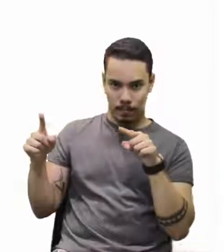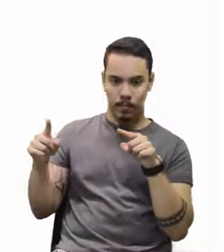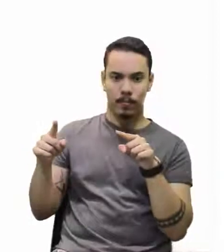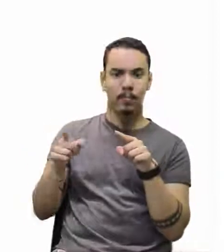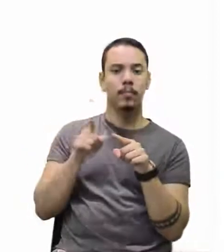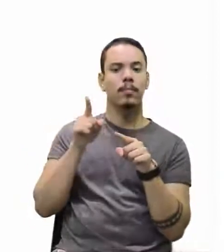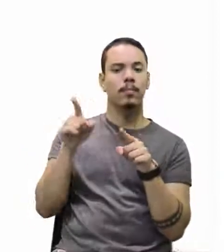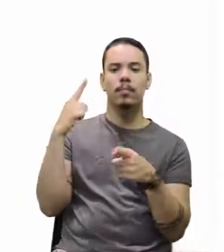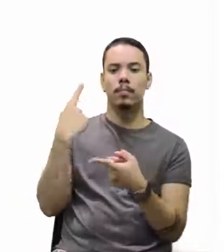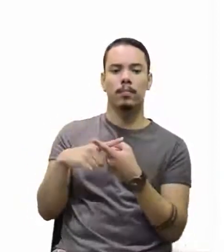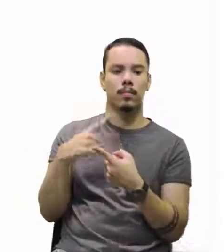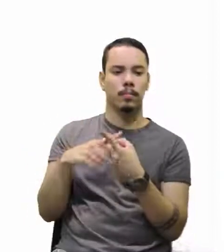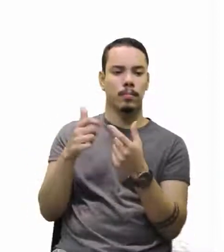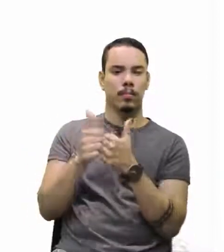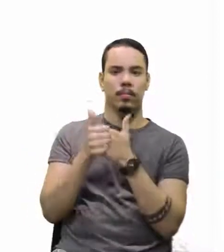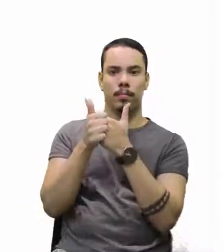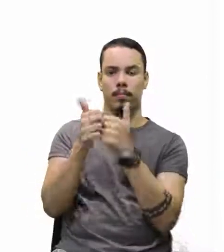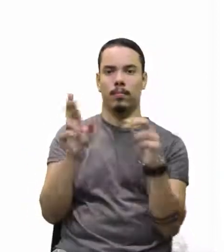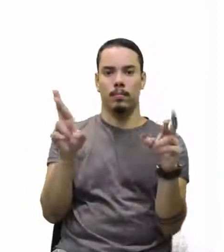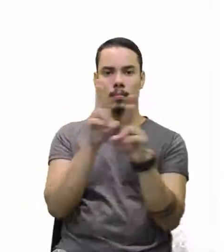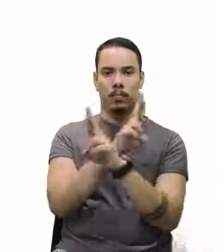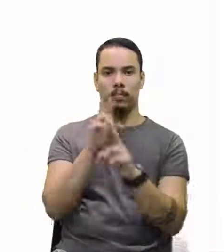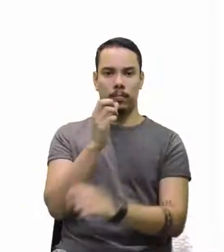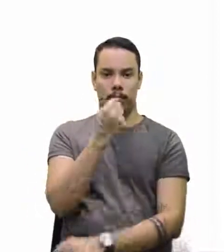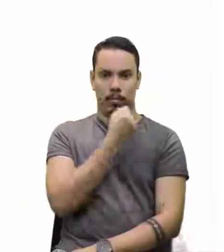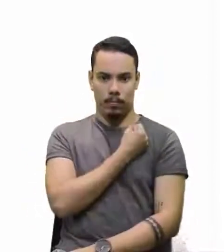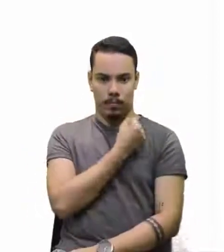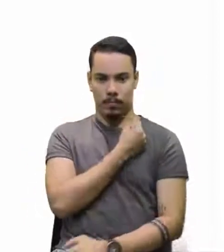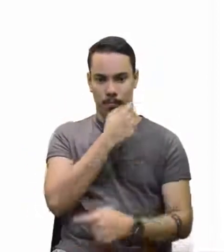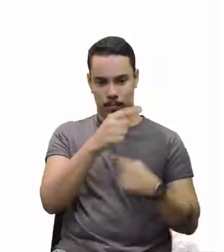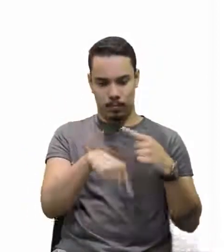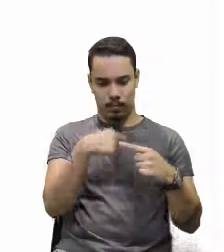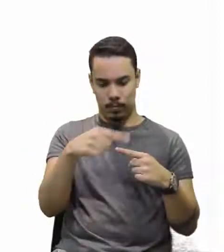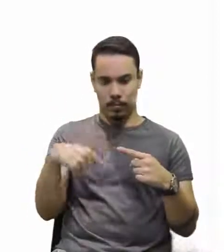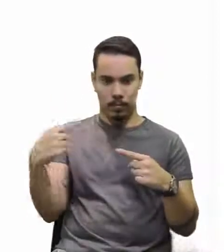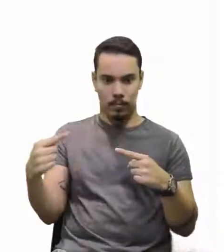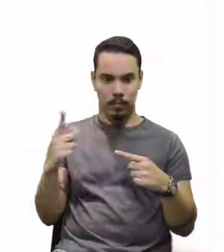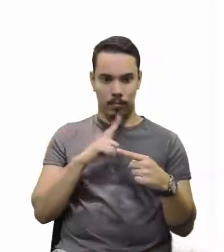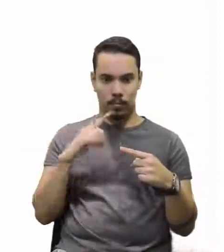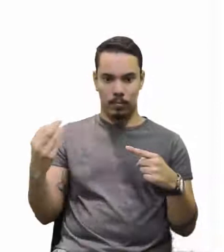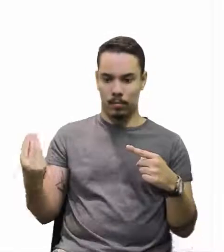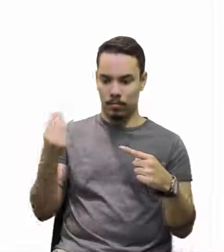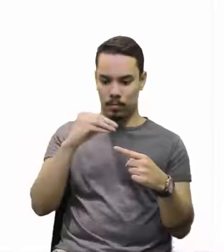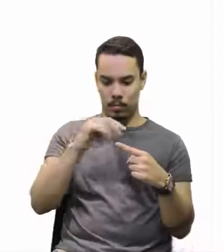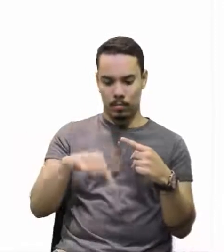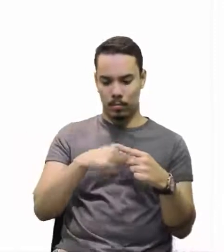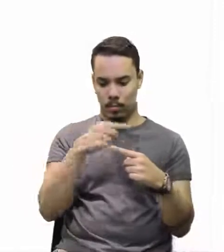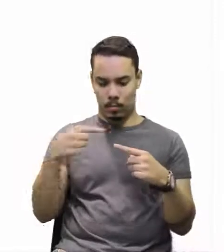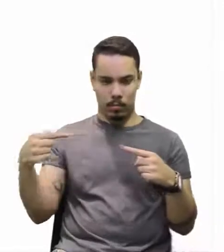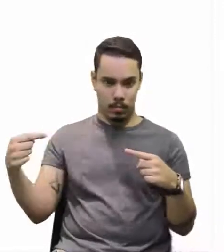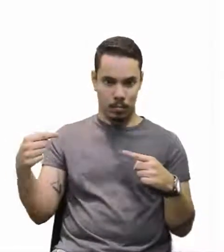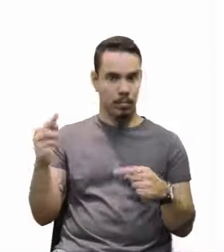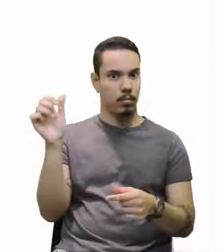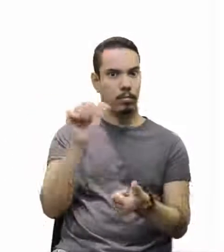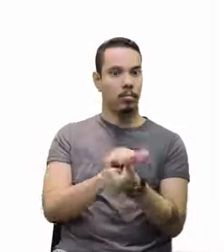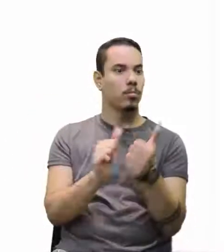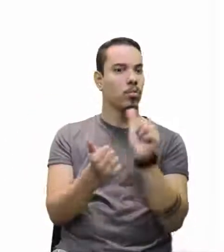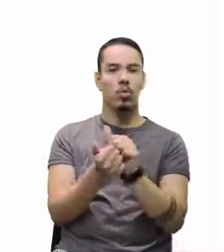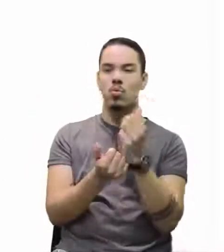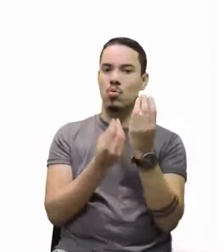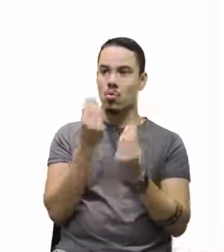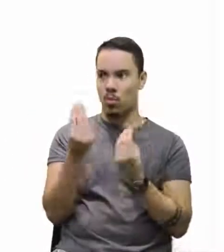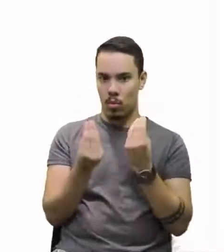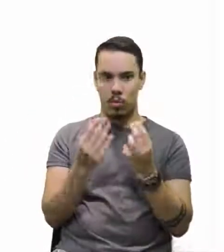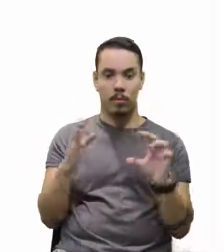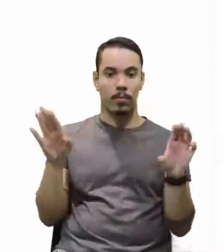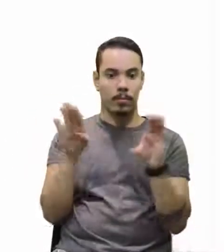Isso de acordo com a relação do número de espiras de entrada e saída deste transformador.